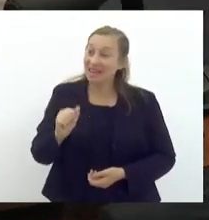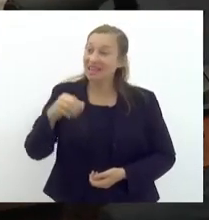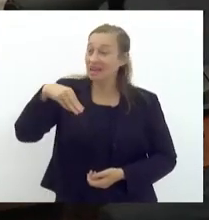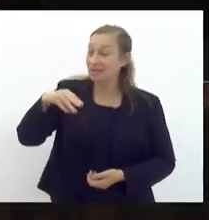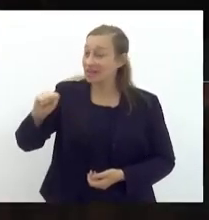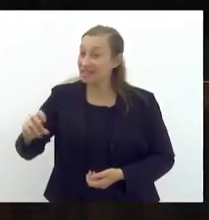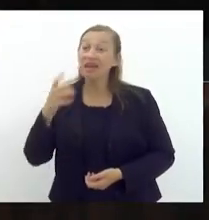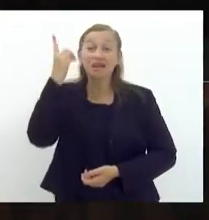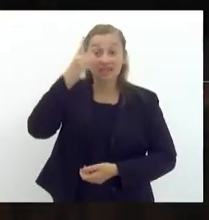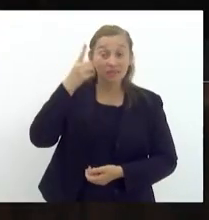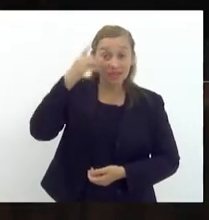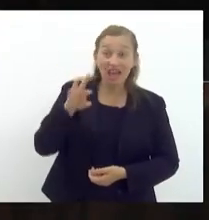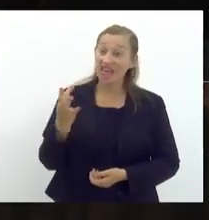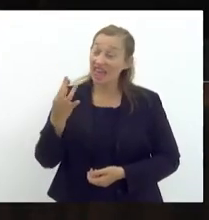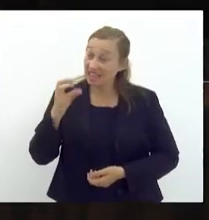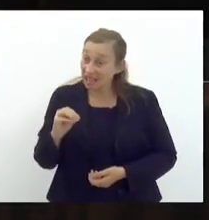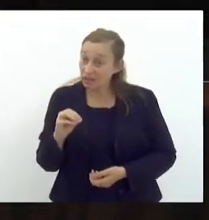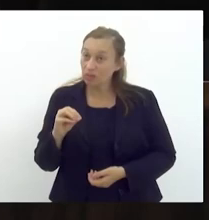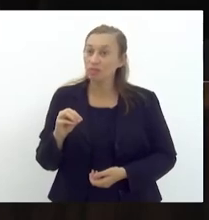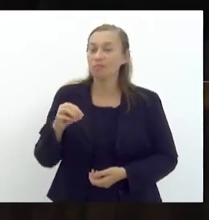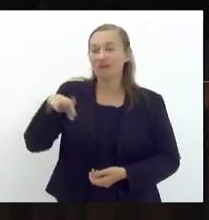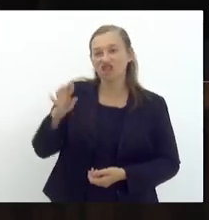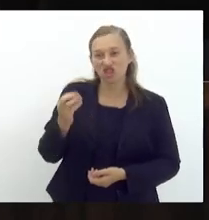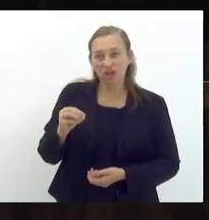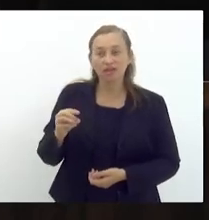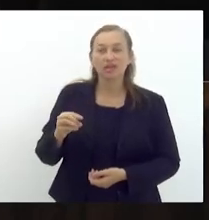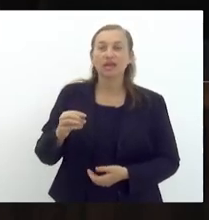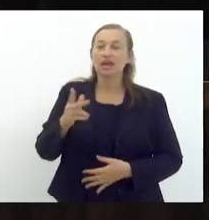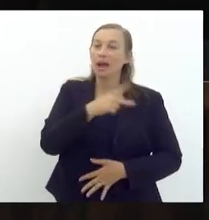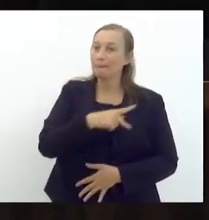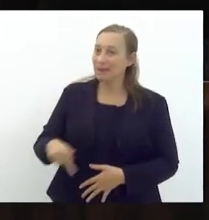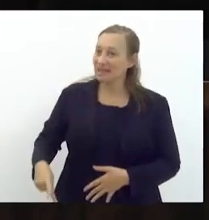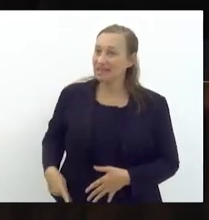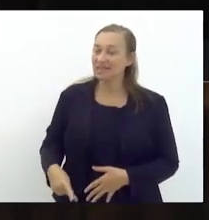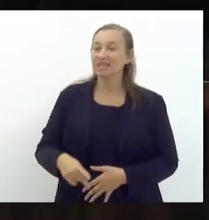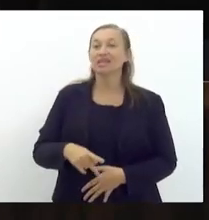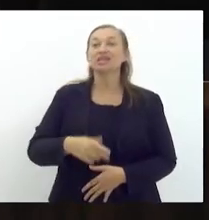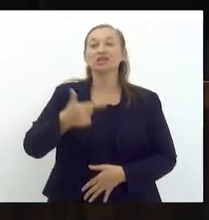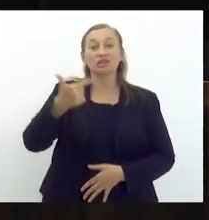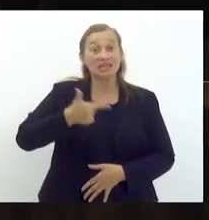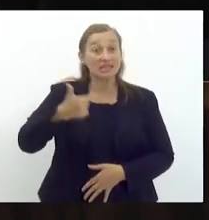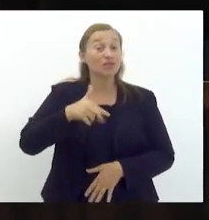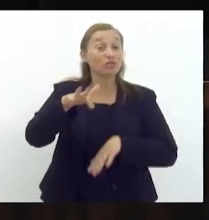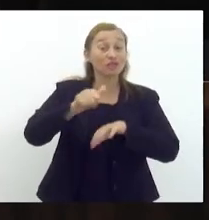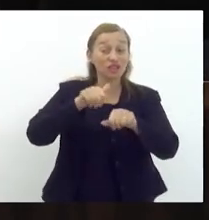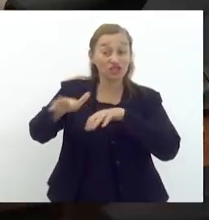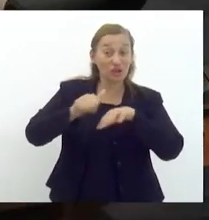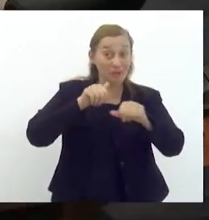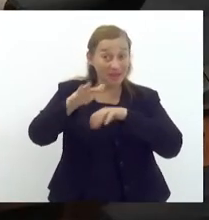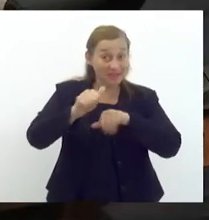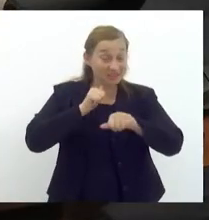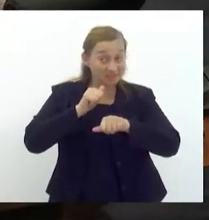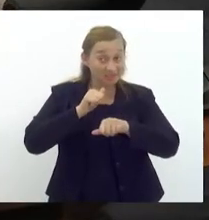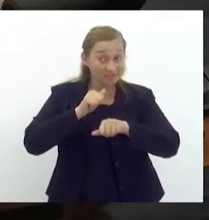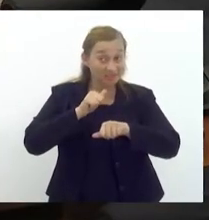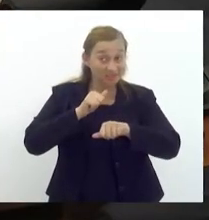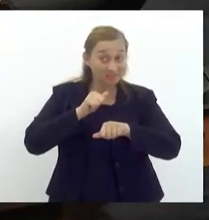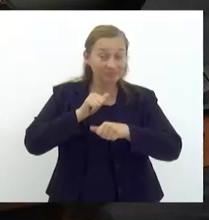MST Deputado Renato Machado a presidência procederá segunda chamada